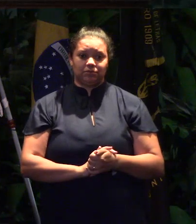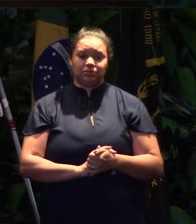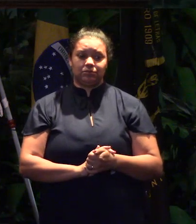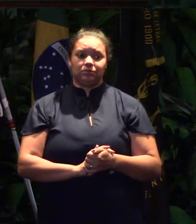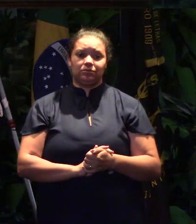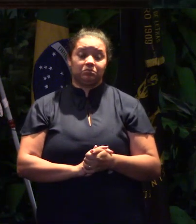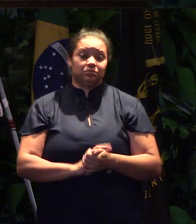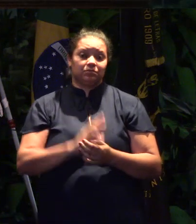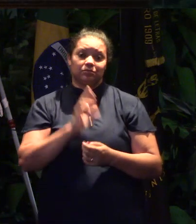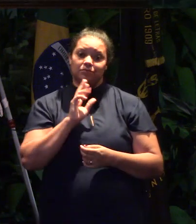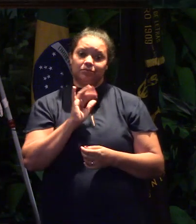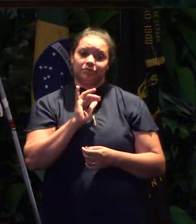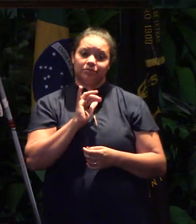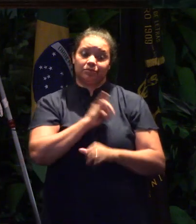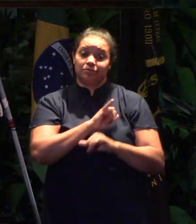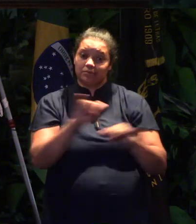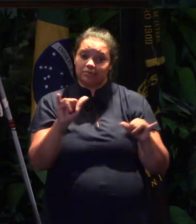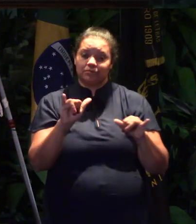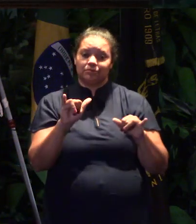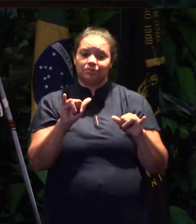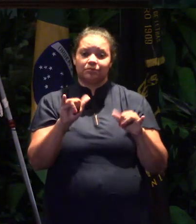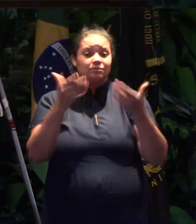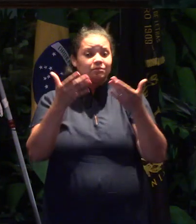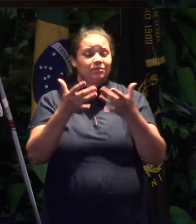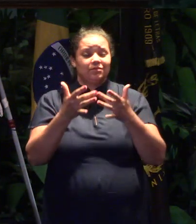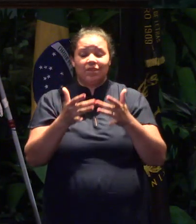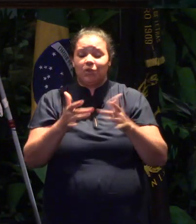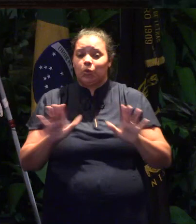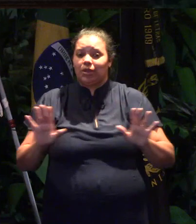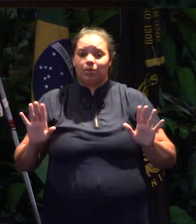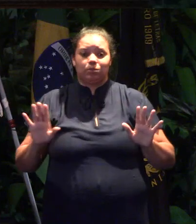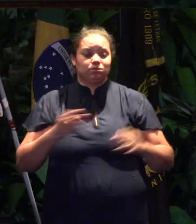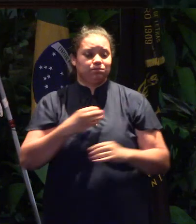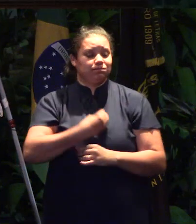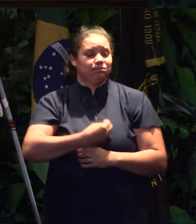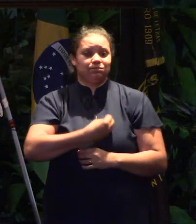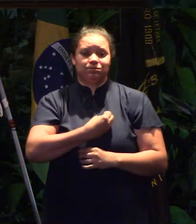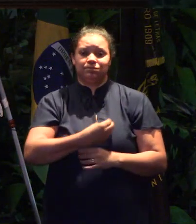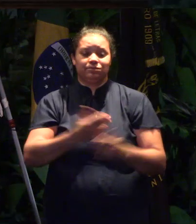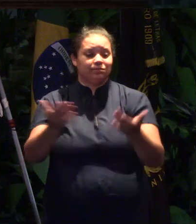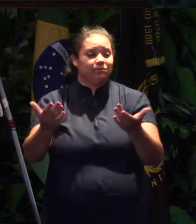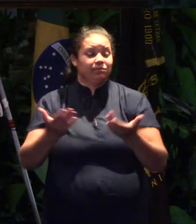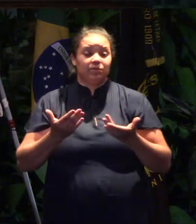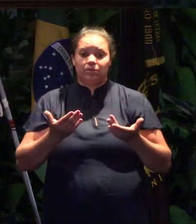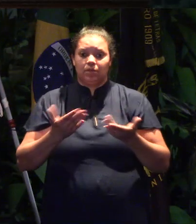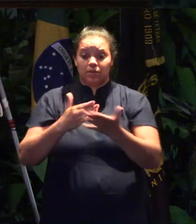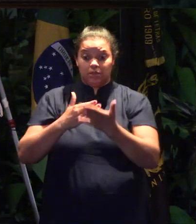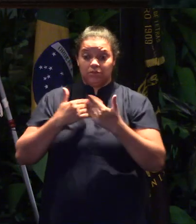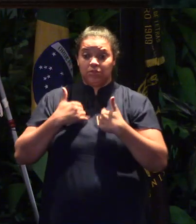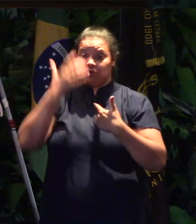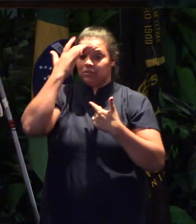o recado que eu deixo mesmo. Assim, sejamos naturais. Né, não sei como ajudar,